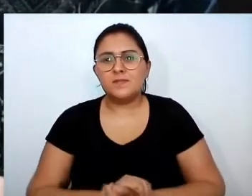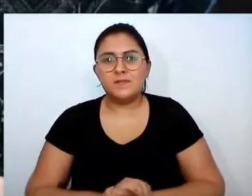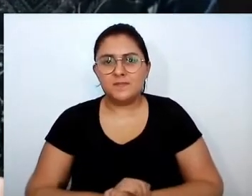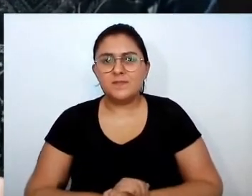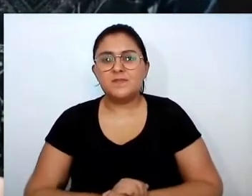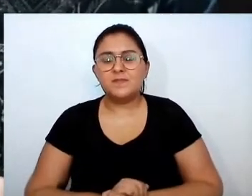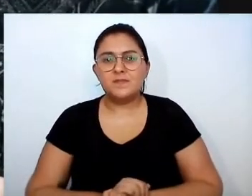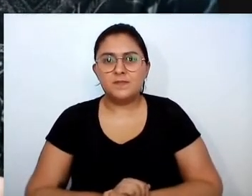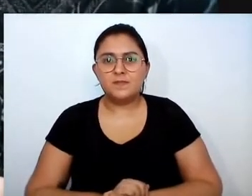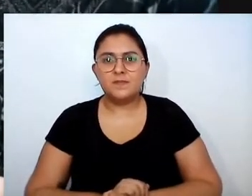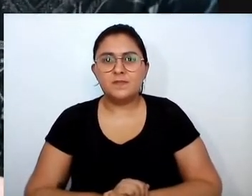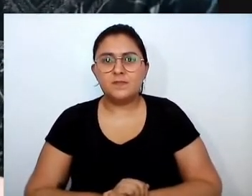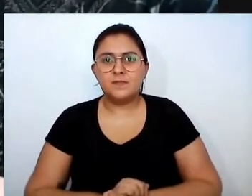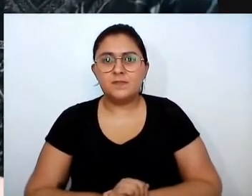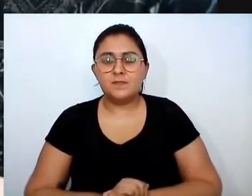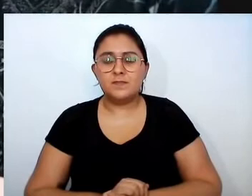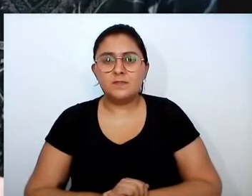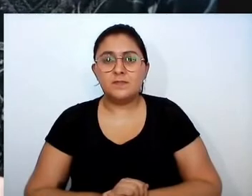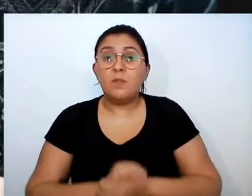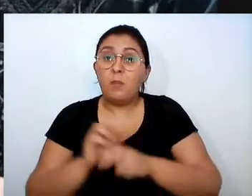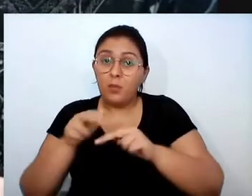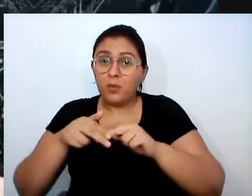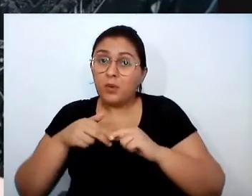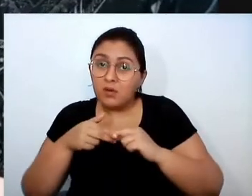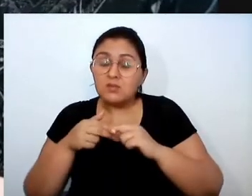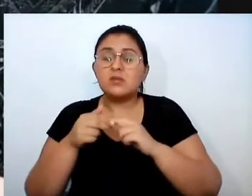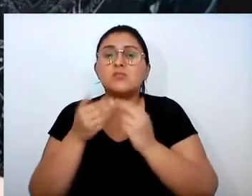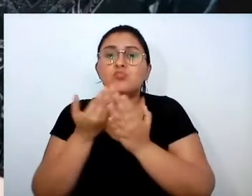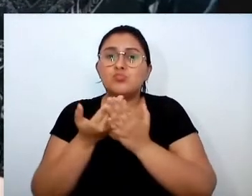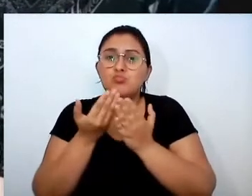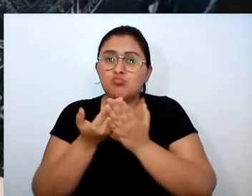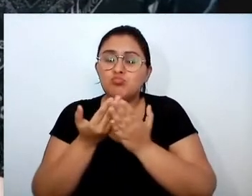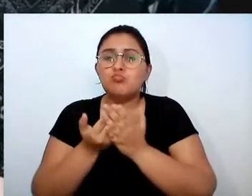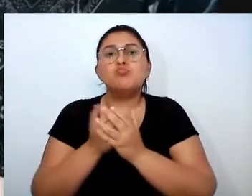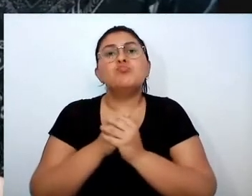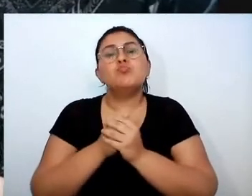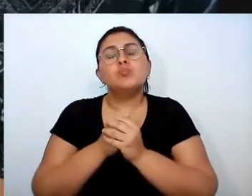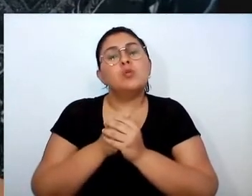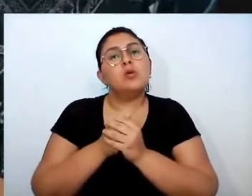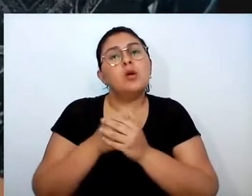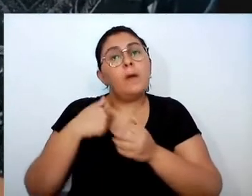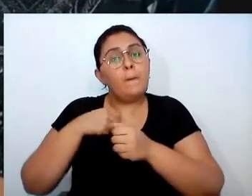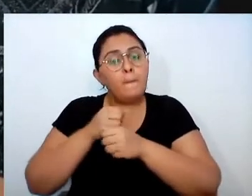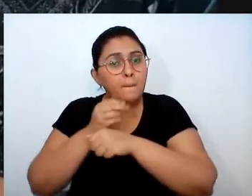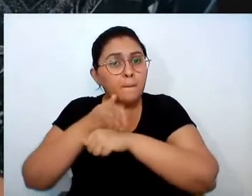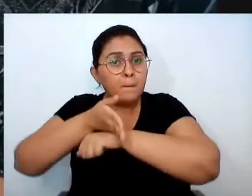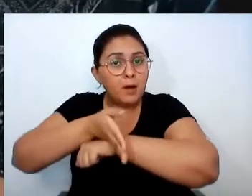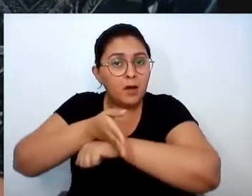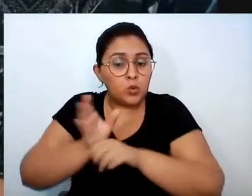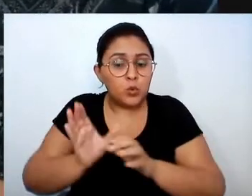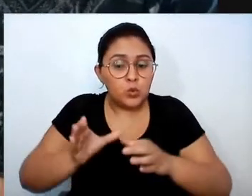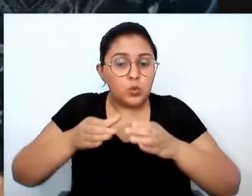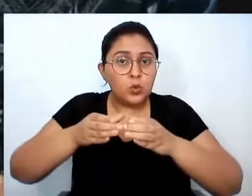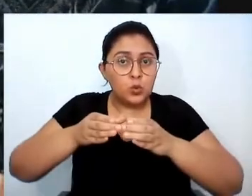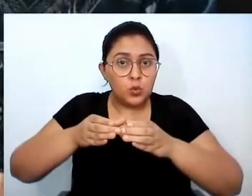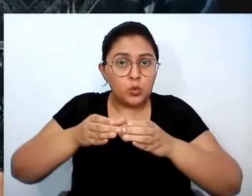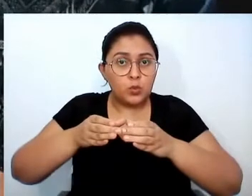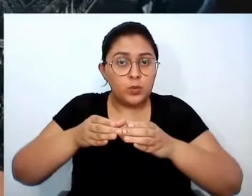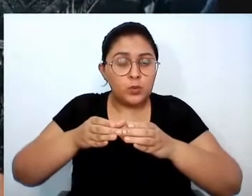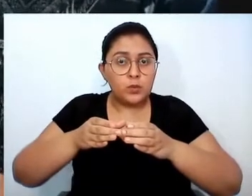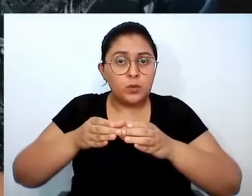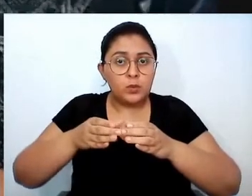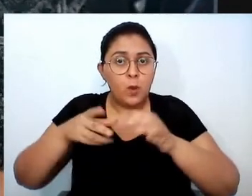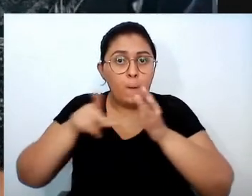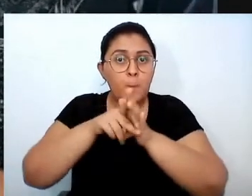gente começa a estudar. E a partir disso, Sim, ingressei no grupo Esperança Viva, né? Que é o